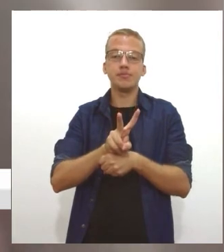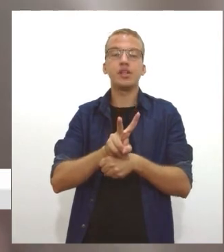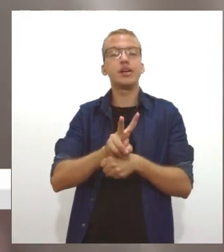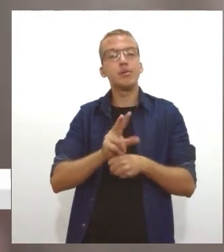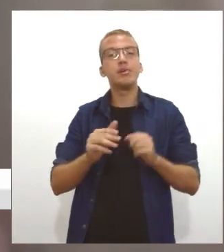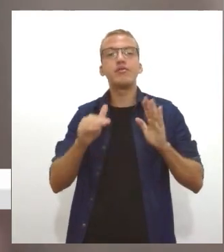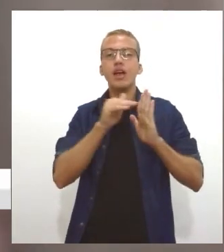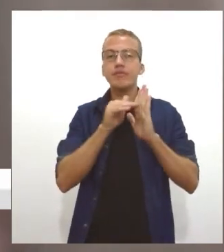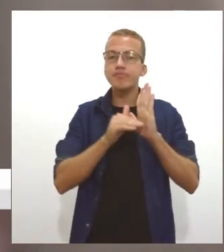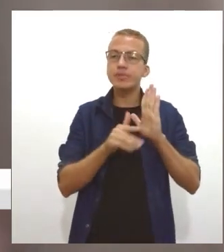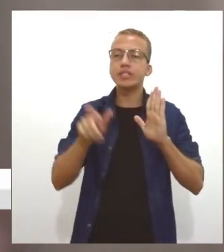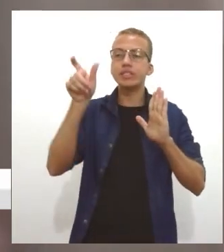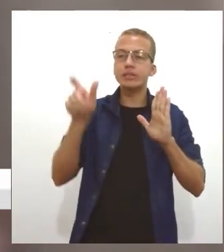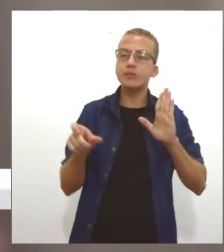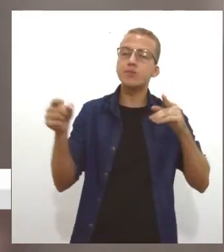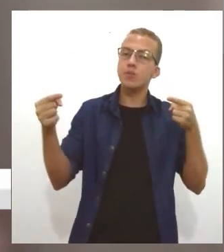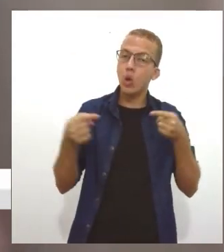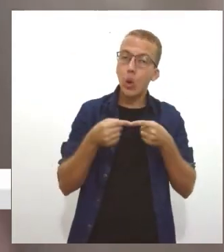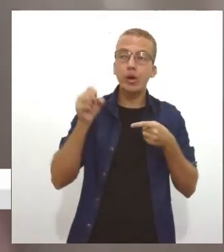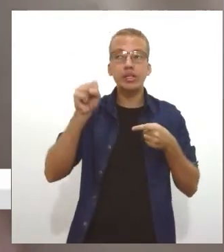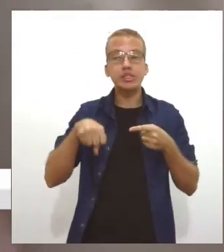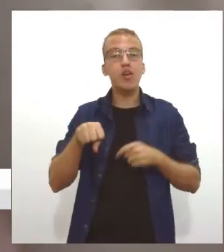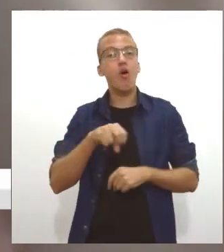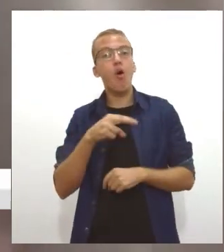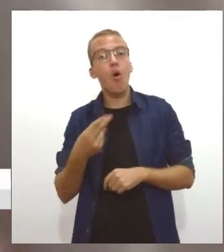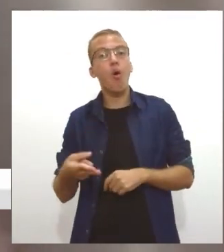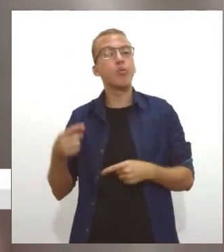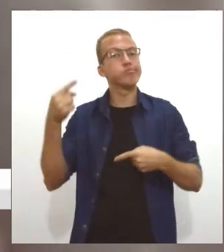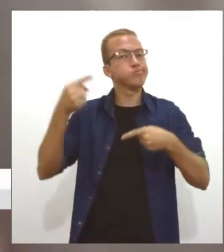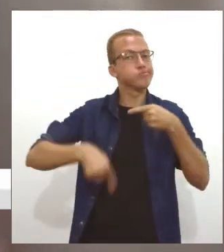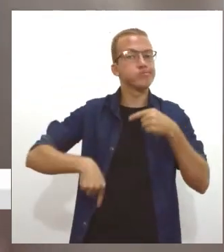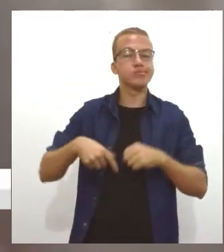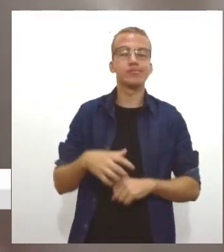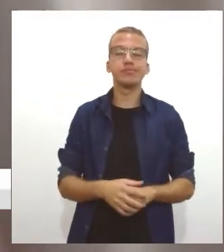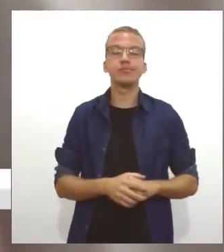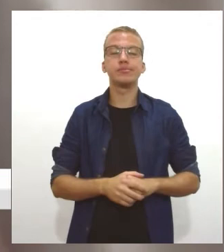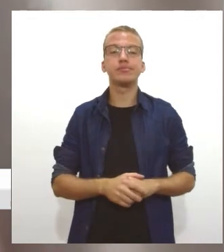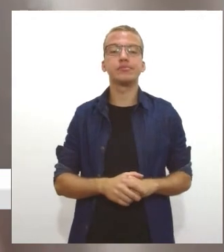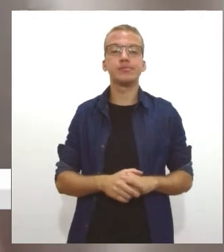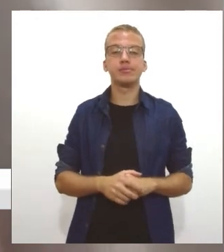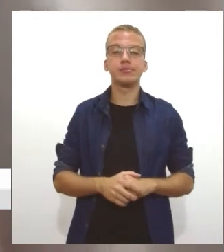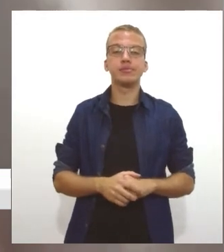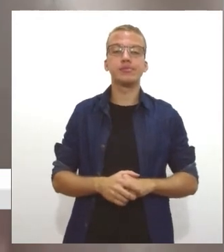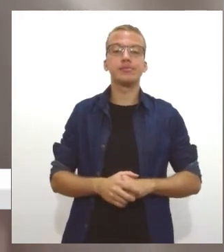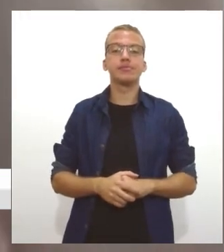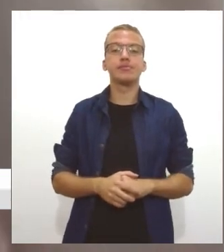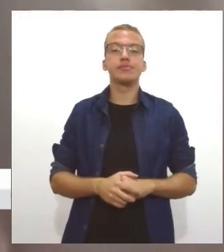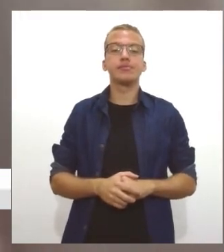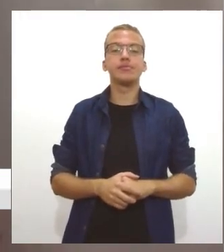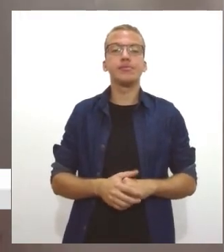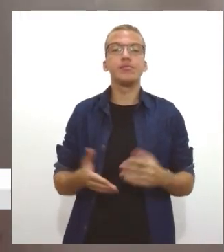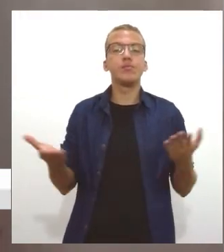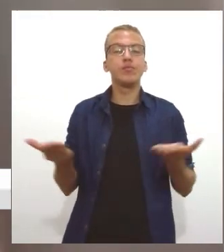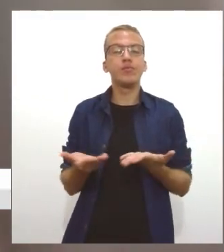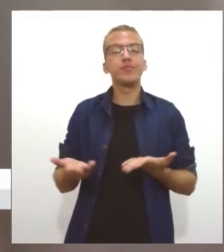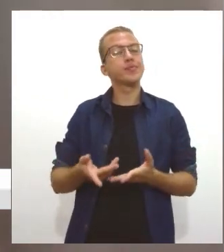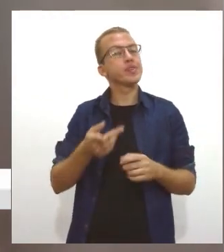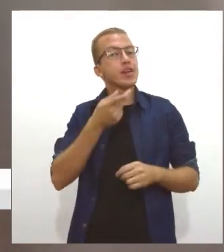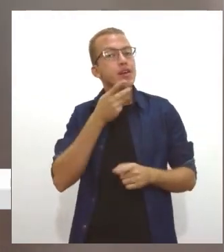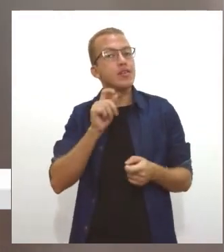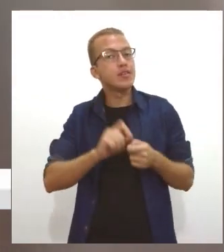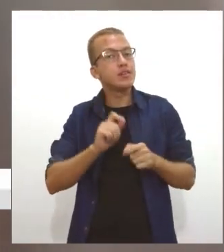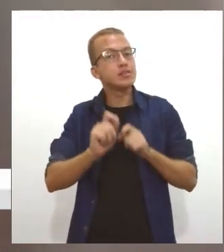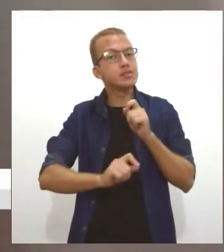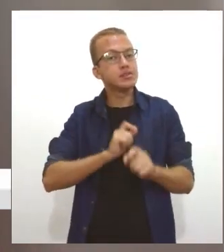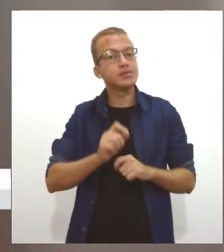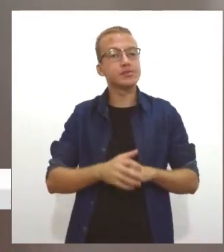que a gente possa realizar os encaminhamentos. O que hoje já foi feito, porque é dentro de aí um programa, foi a